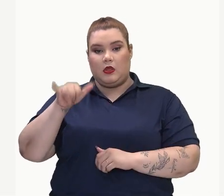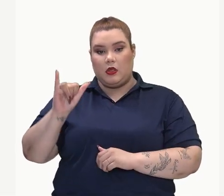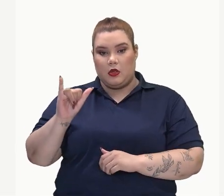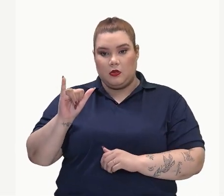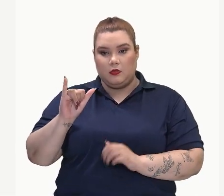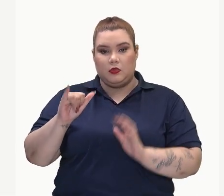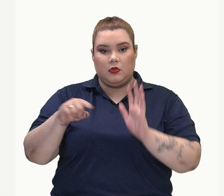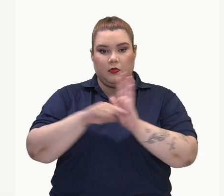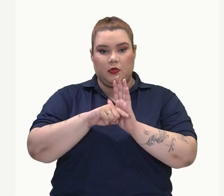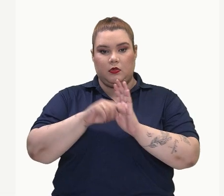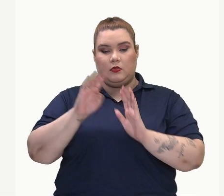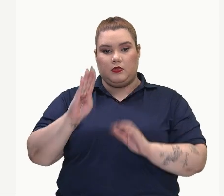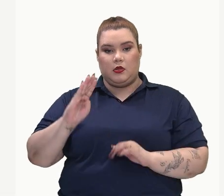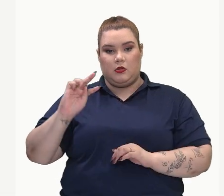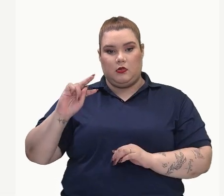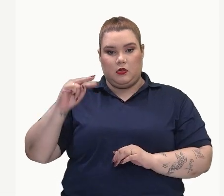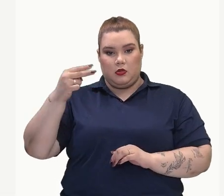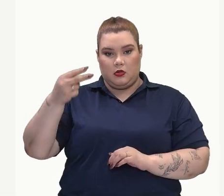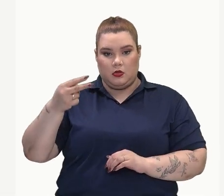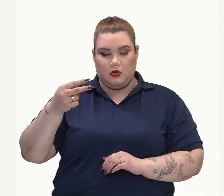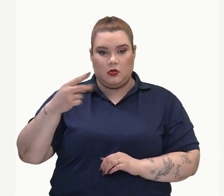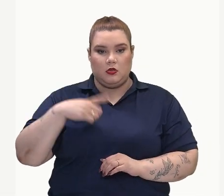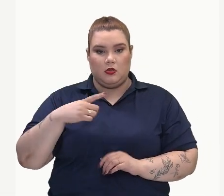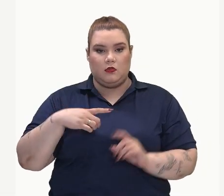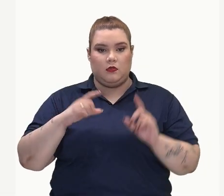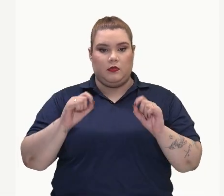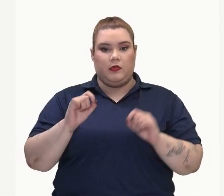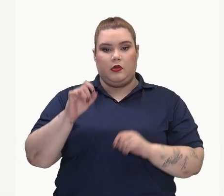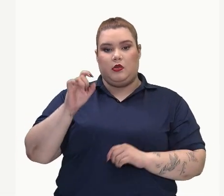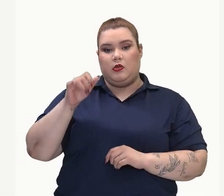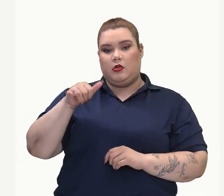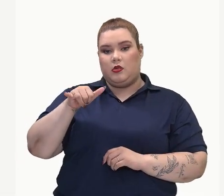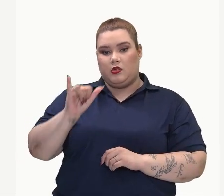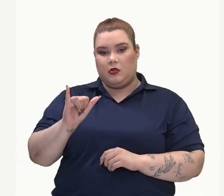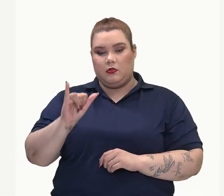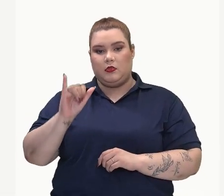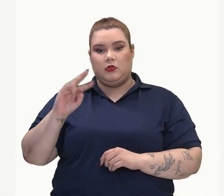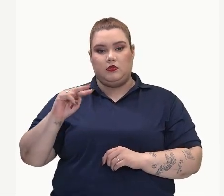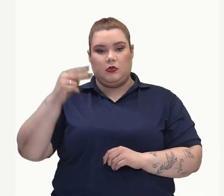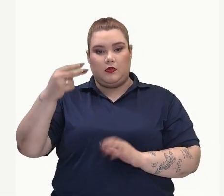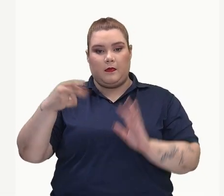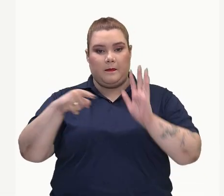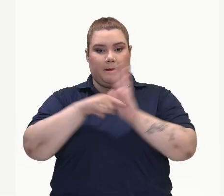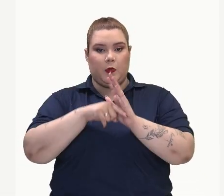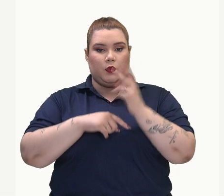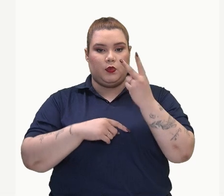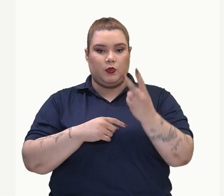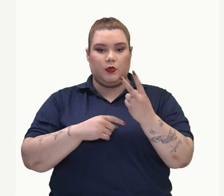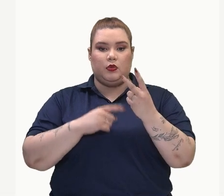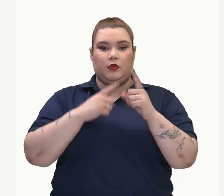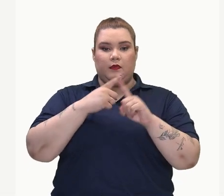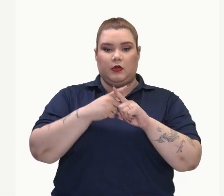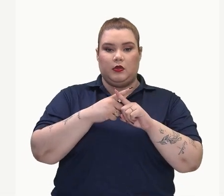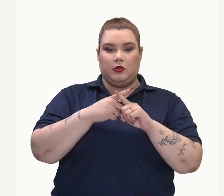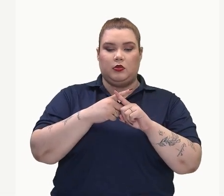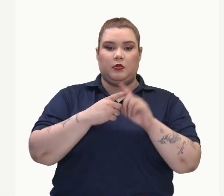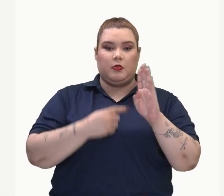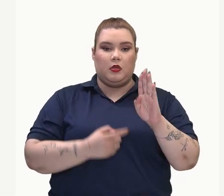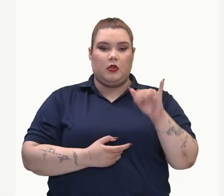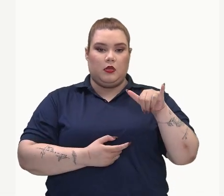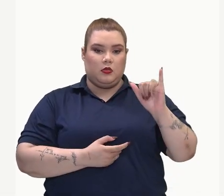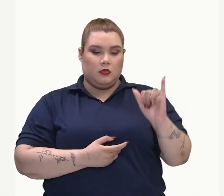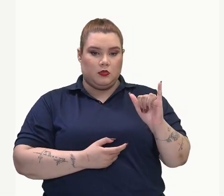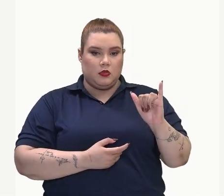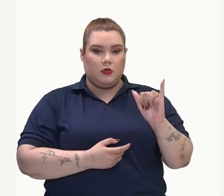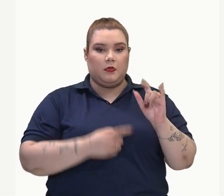b ao quadrado, resolvendo isso daqui, quadrado do primeiro, né? Menos 2 vezes o primeiro pelo segundo,